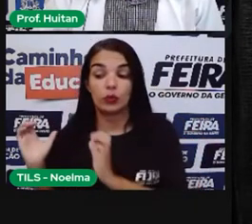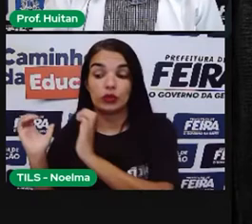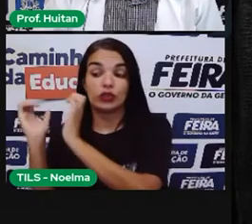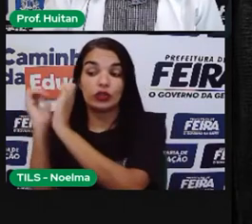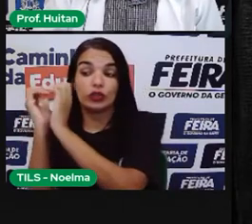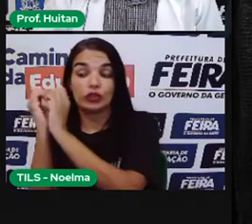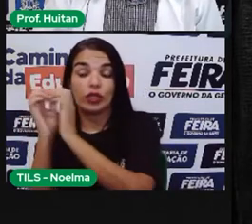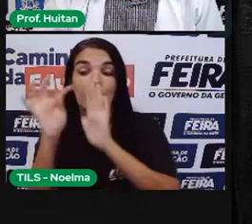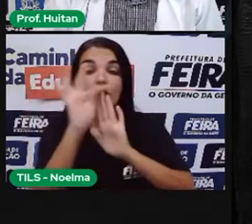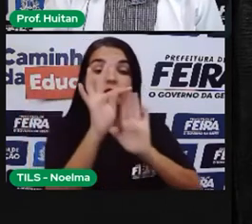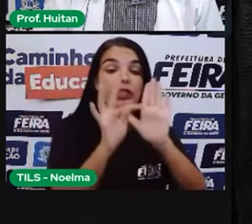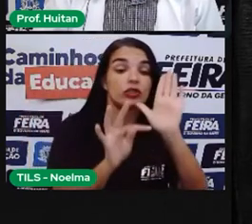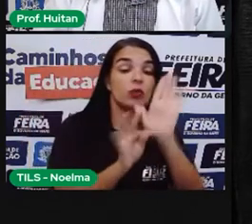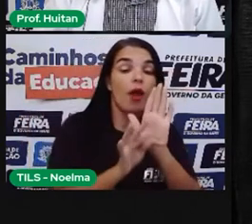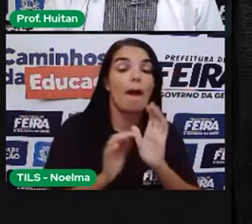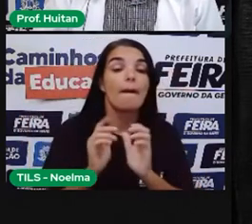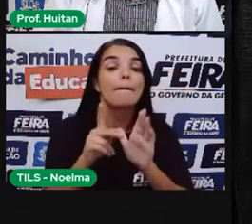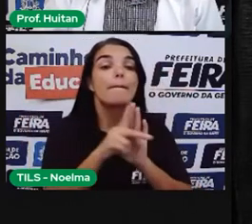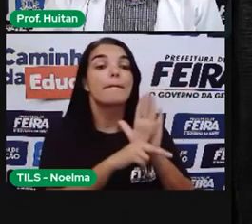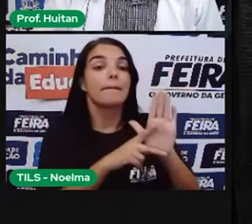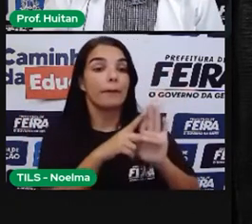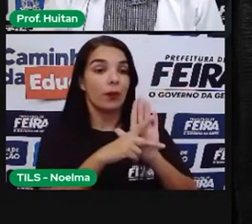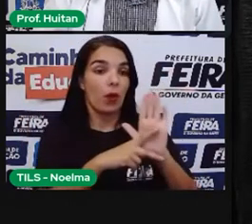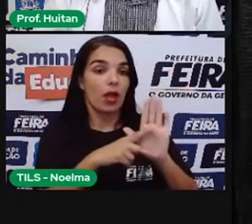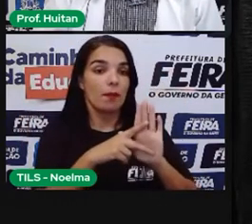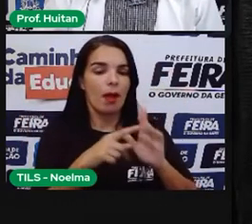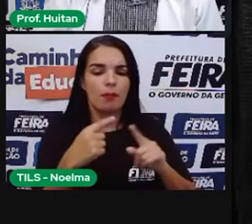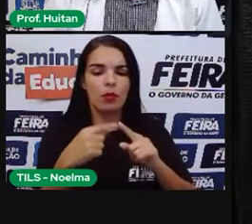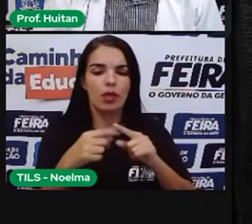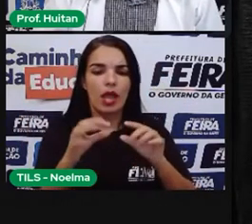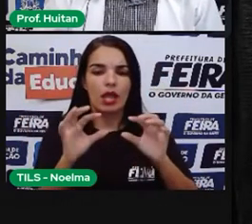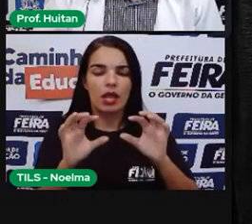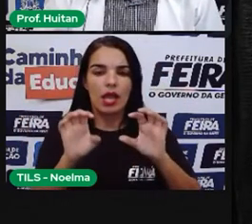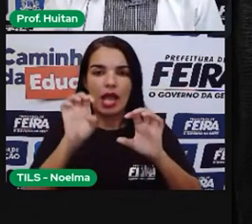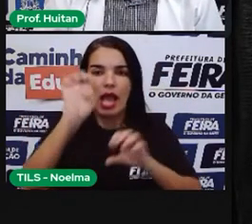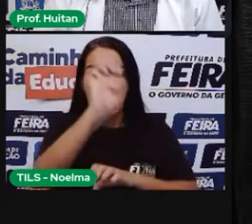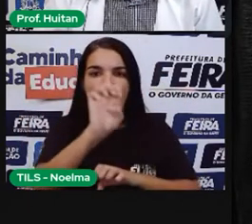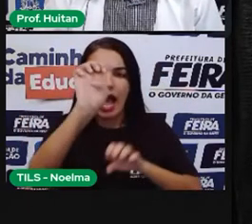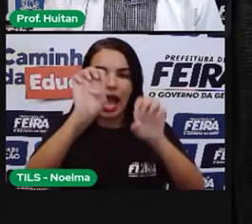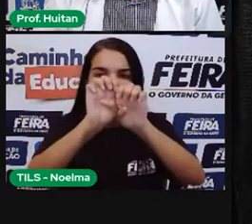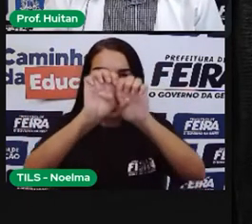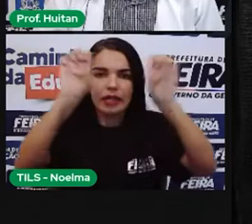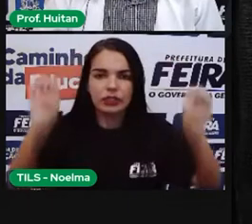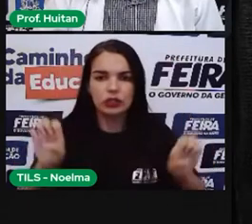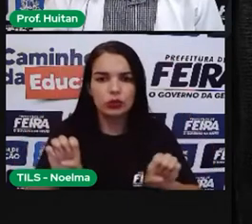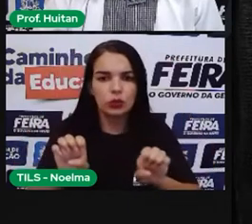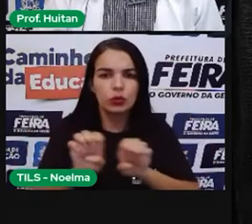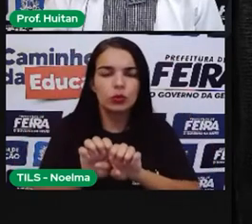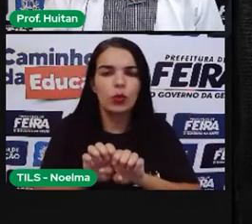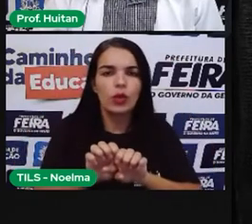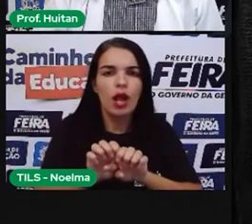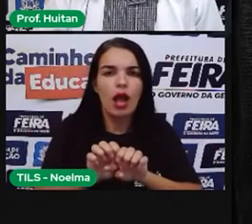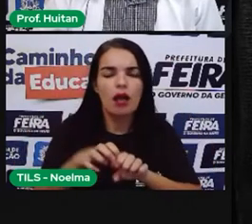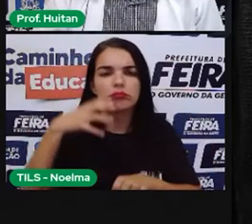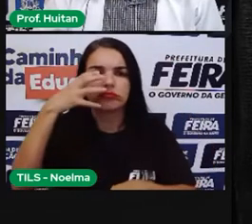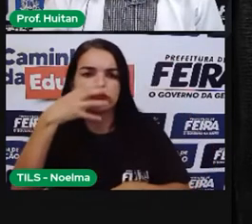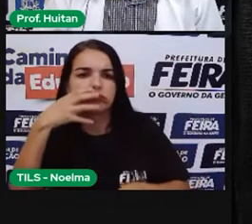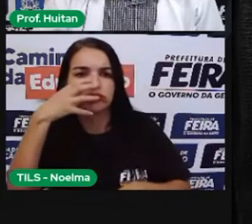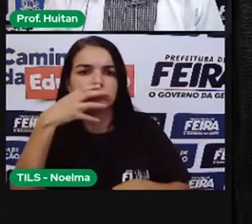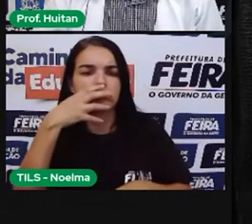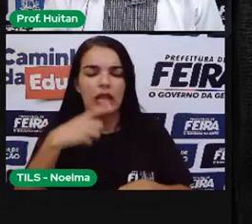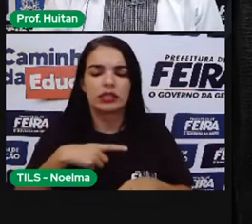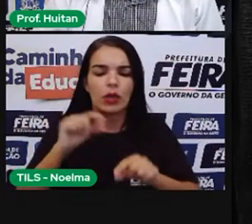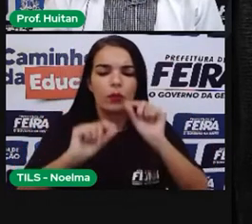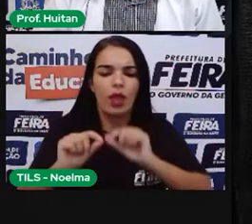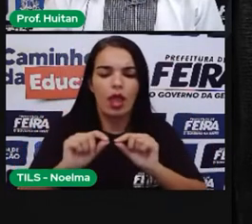no gênero textual poema. A estrutura da canção, da letra da canção, ela segue a